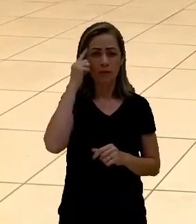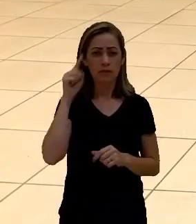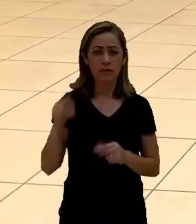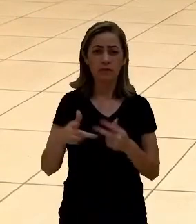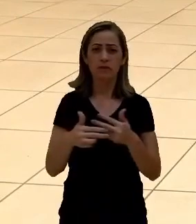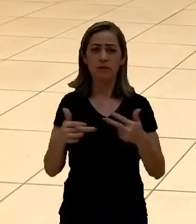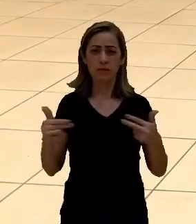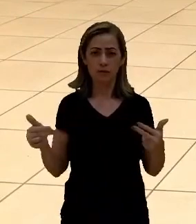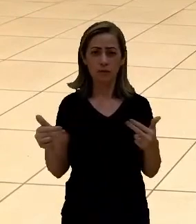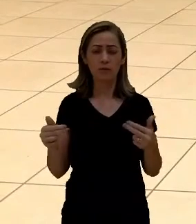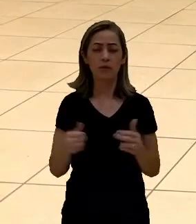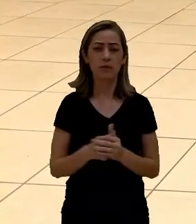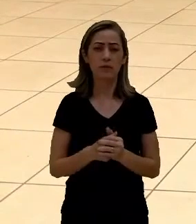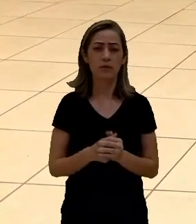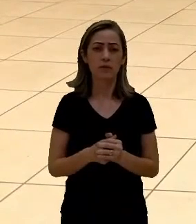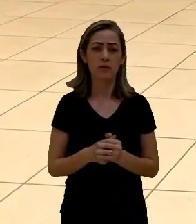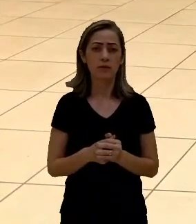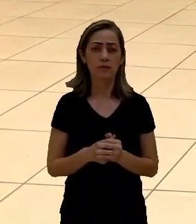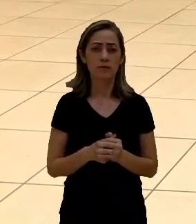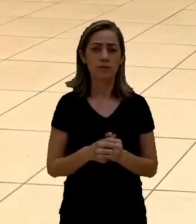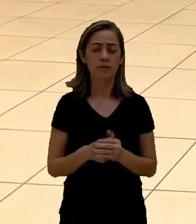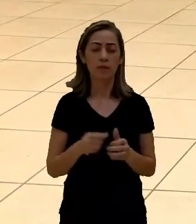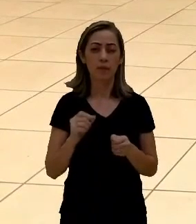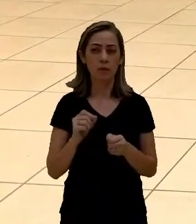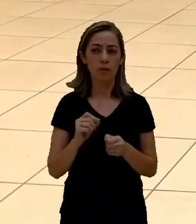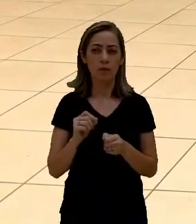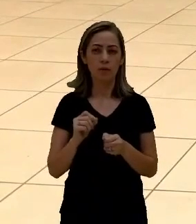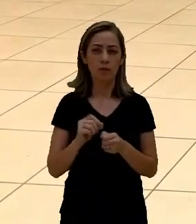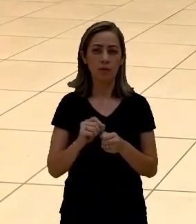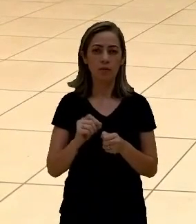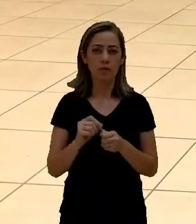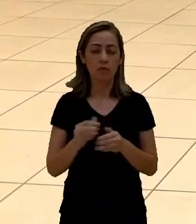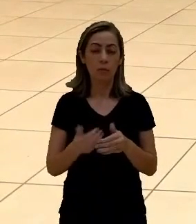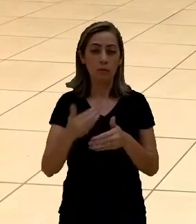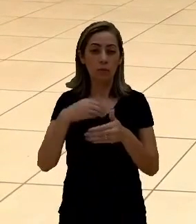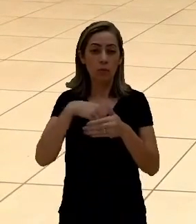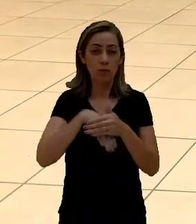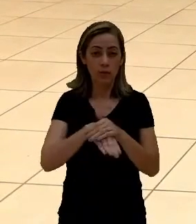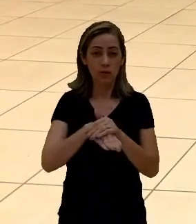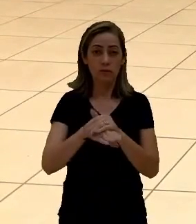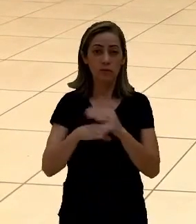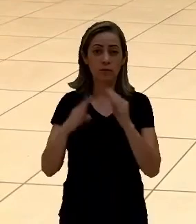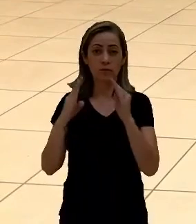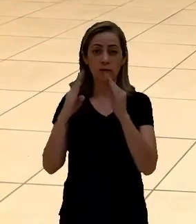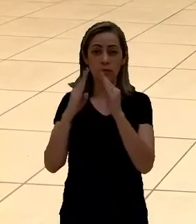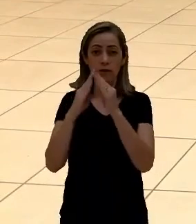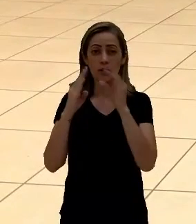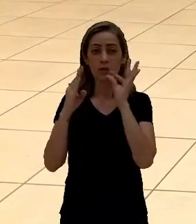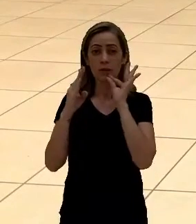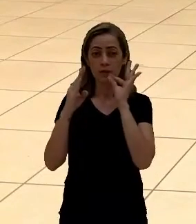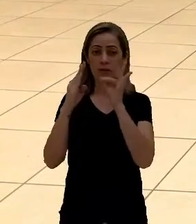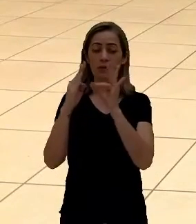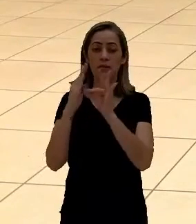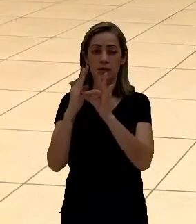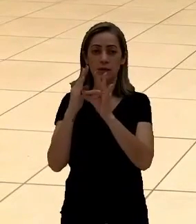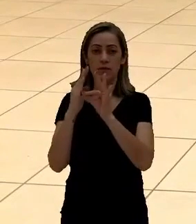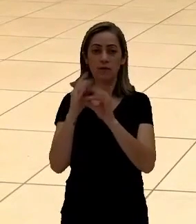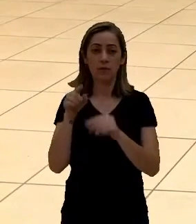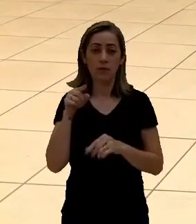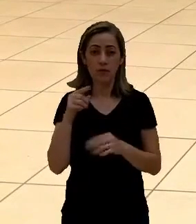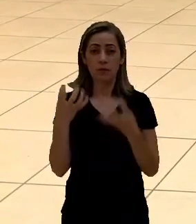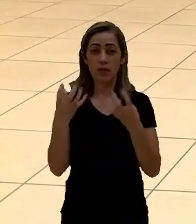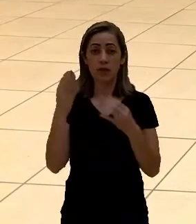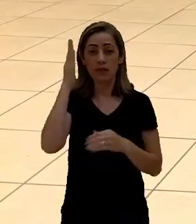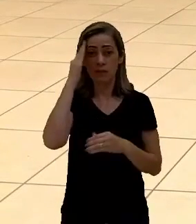eh anedota eu fiz um por dentro da sacristia então se você quer saber um pouco mais de liturgia